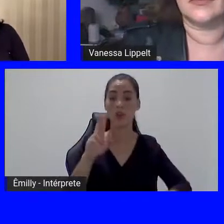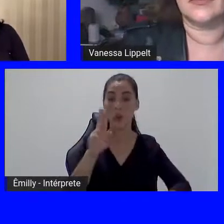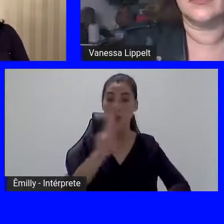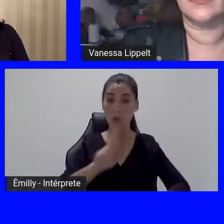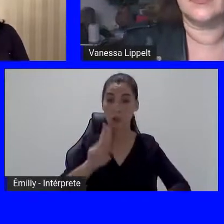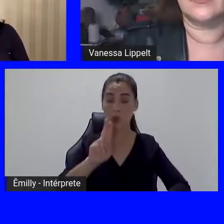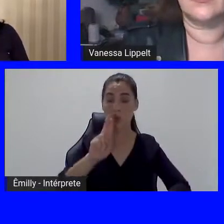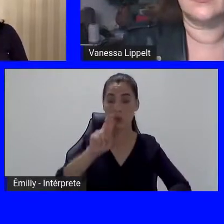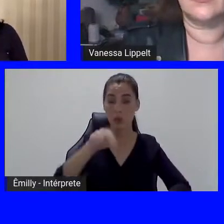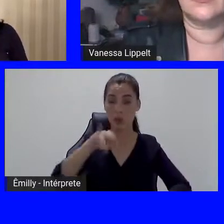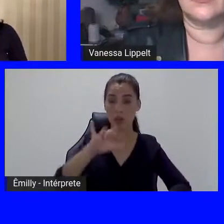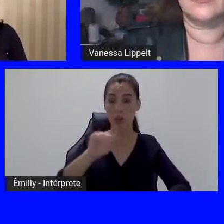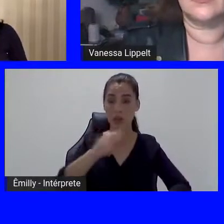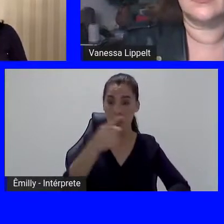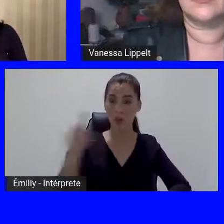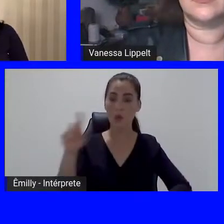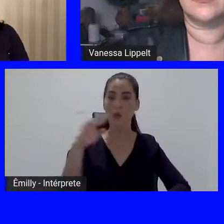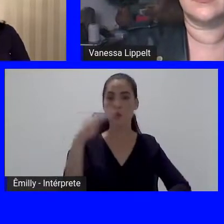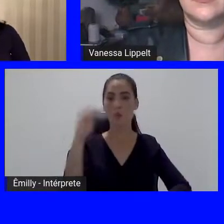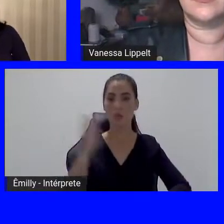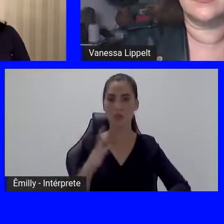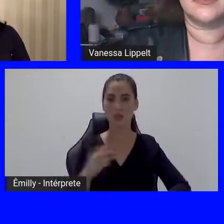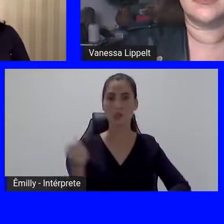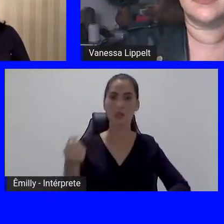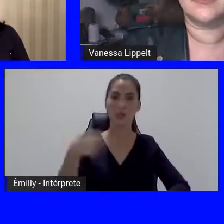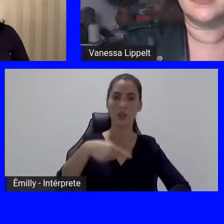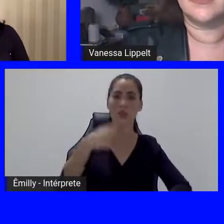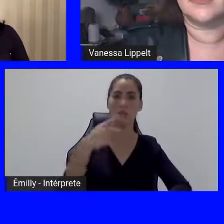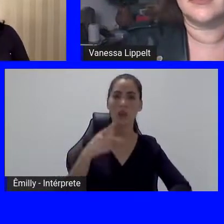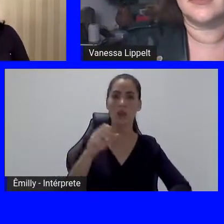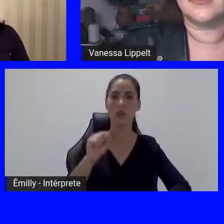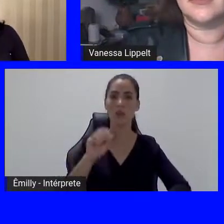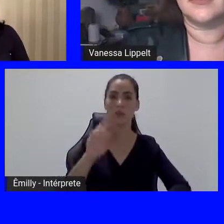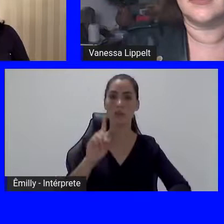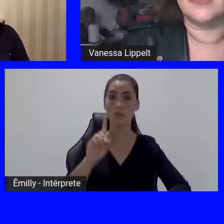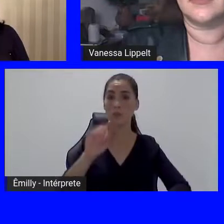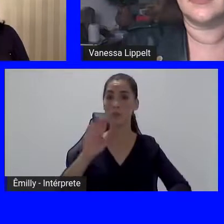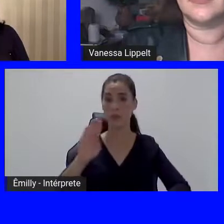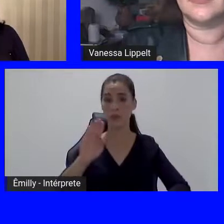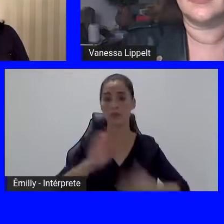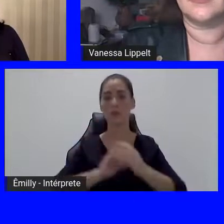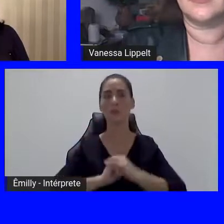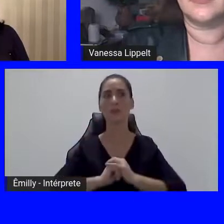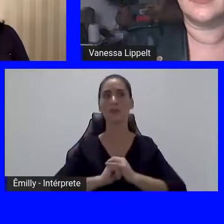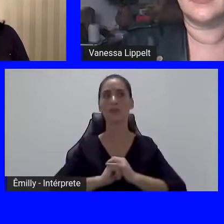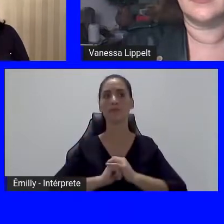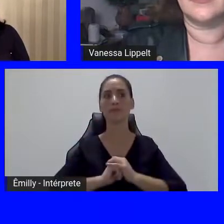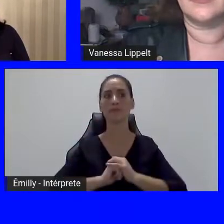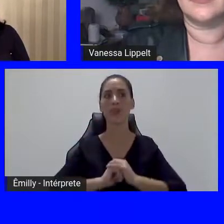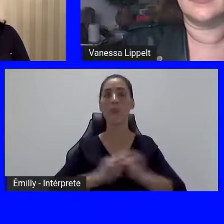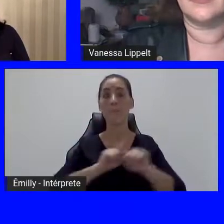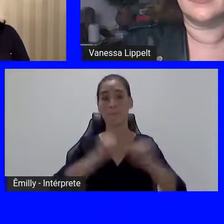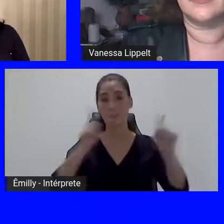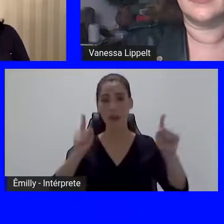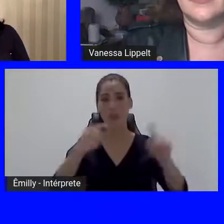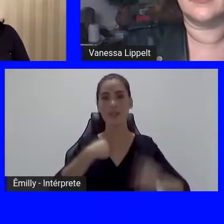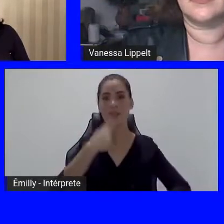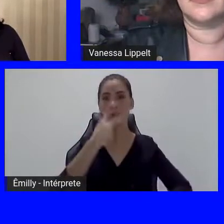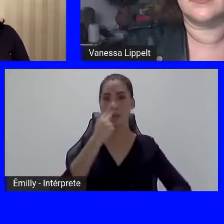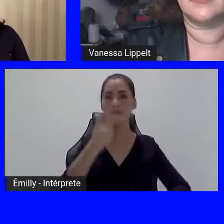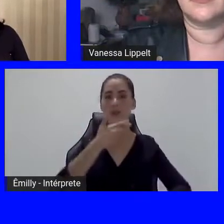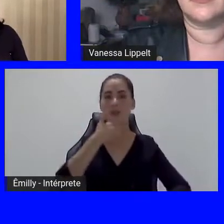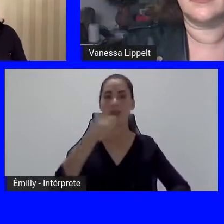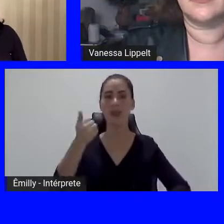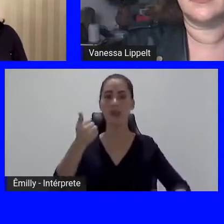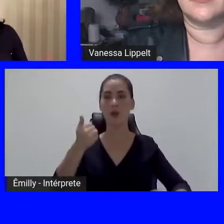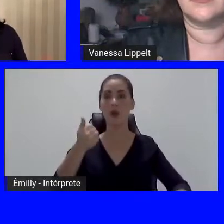fácil de os três caminharem juntos, não necessariamente em forma de como uma federação. E já saí, por exemplo,